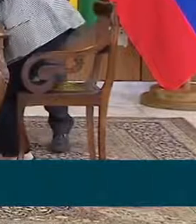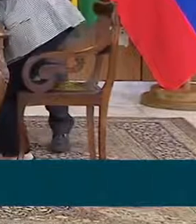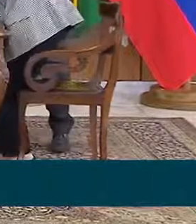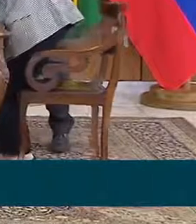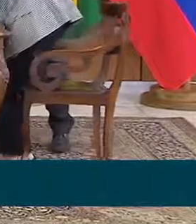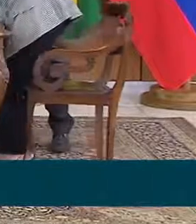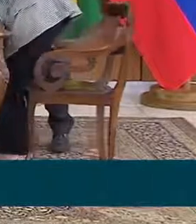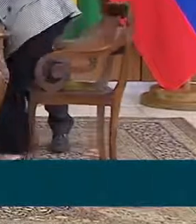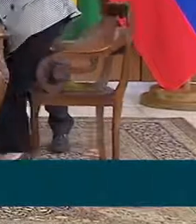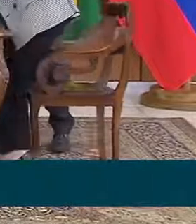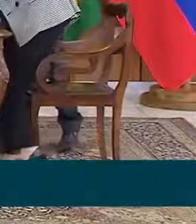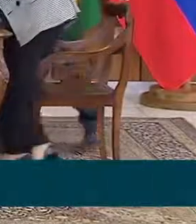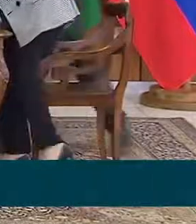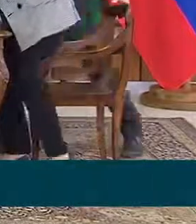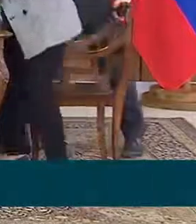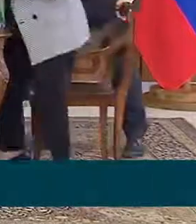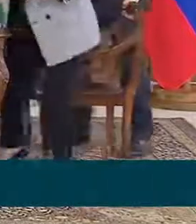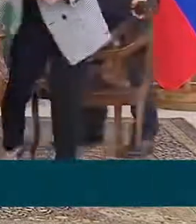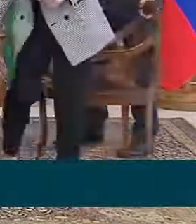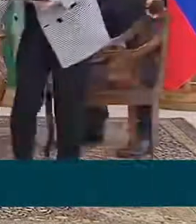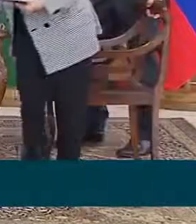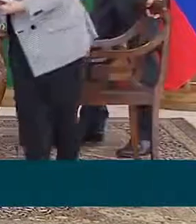E aí